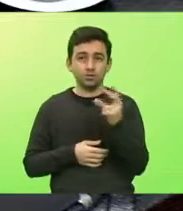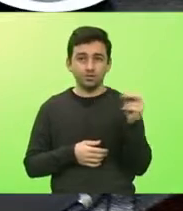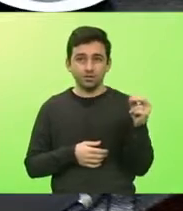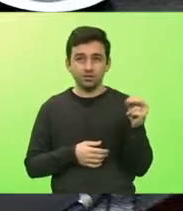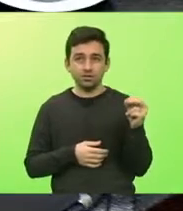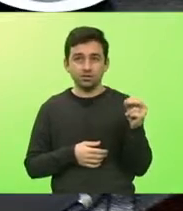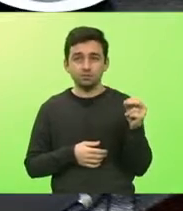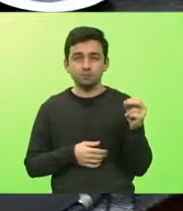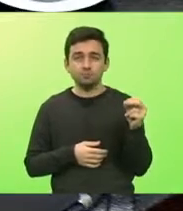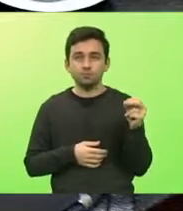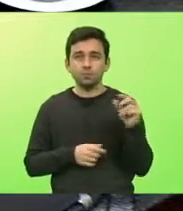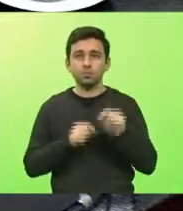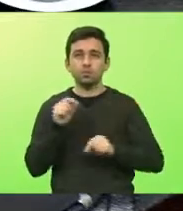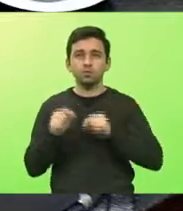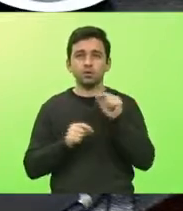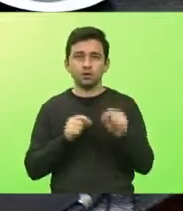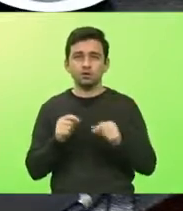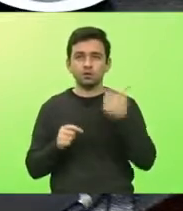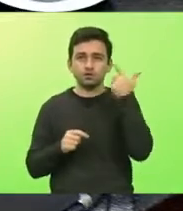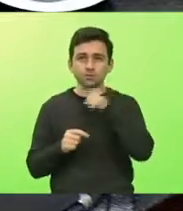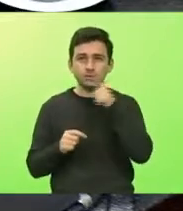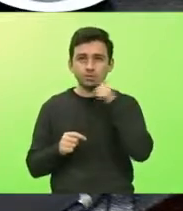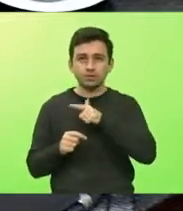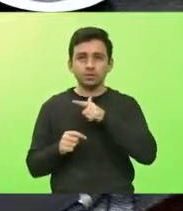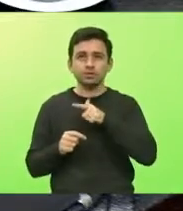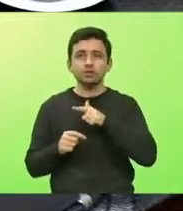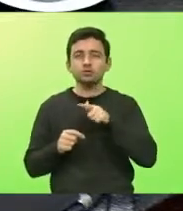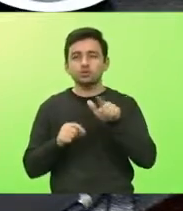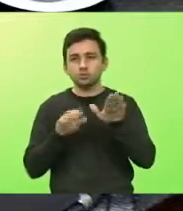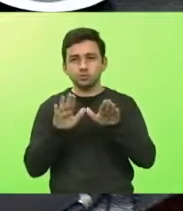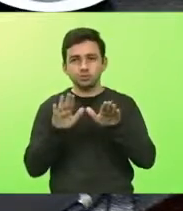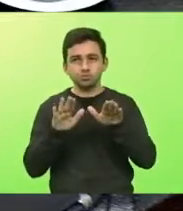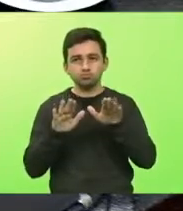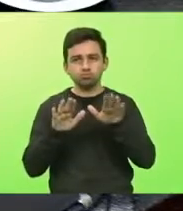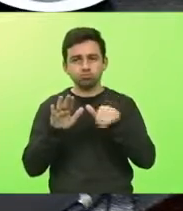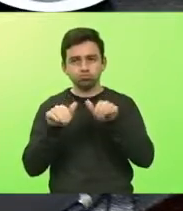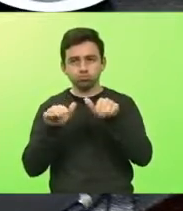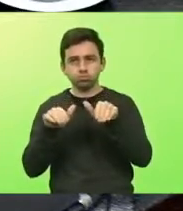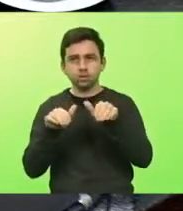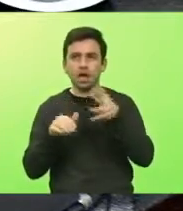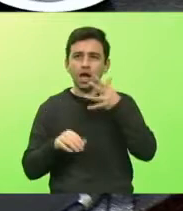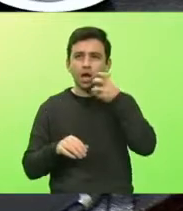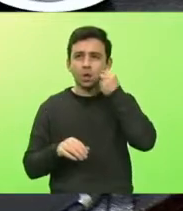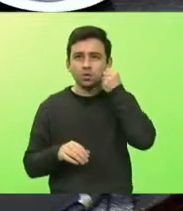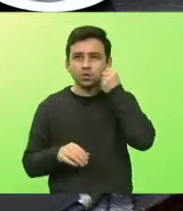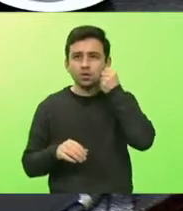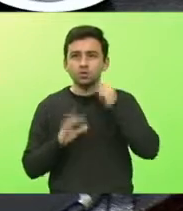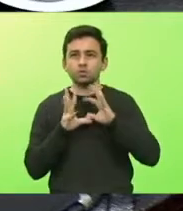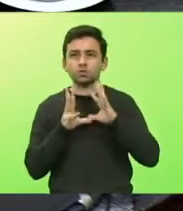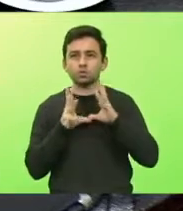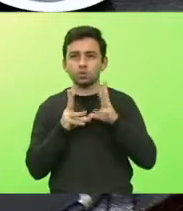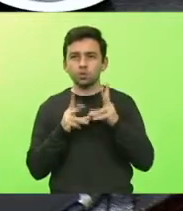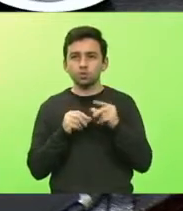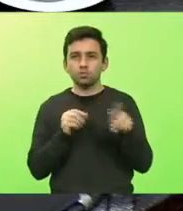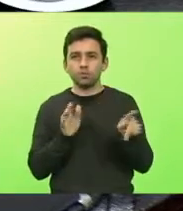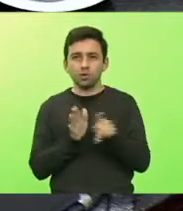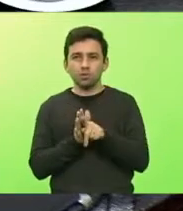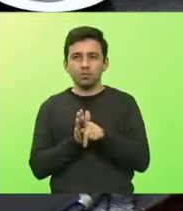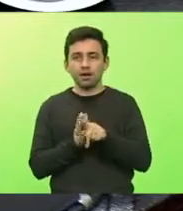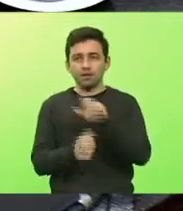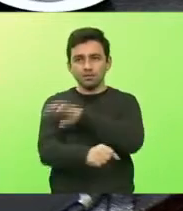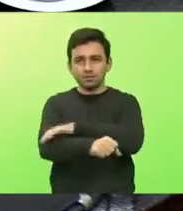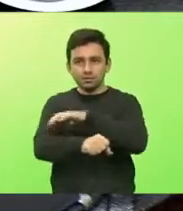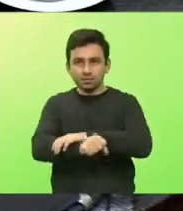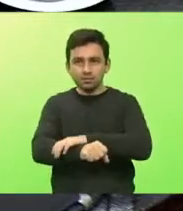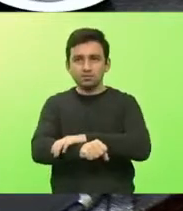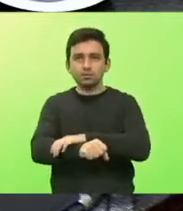ano 2020, a adotar todos os lares de permanência de idosos. Então, todos os asilos vão receber das igrejas evangélicas Assembleia de